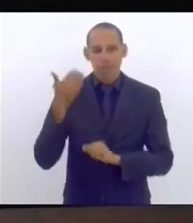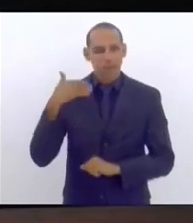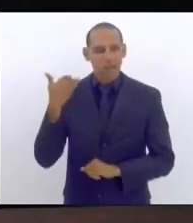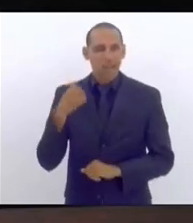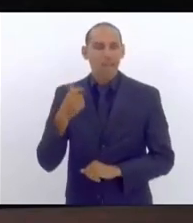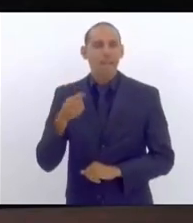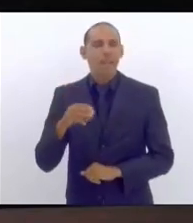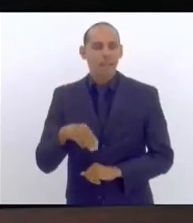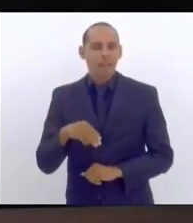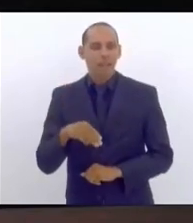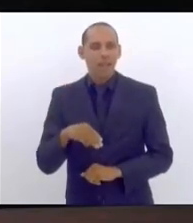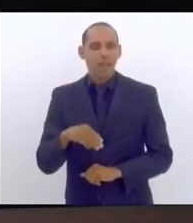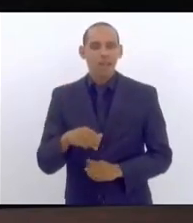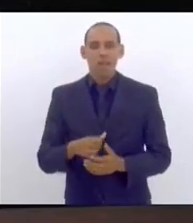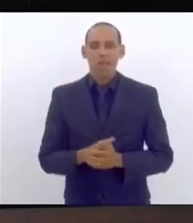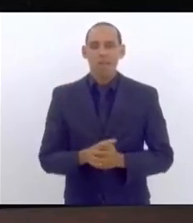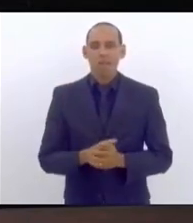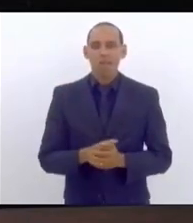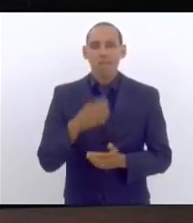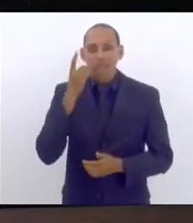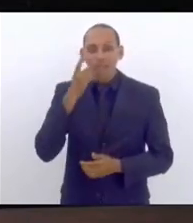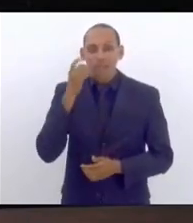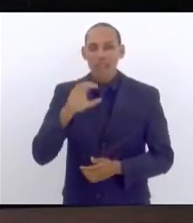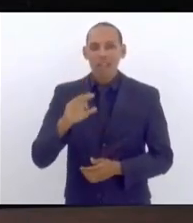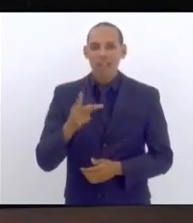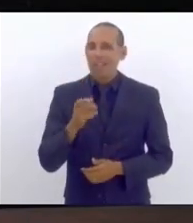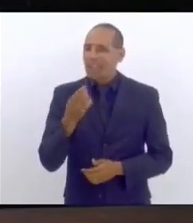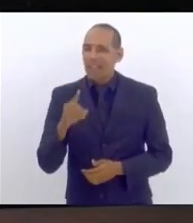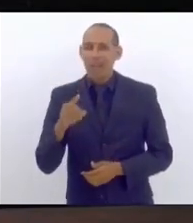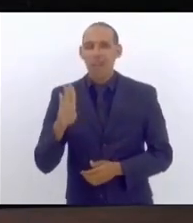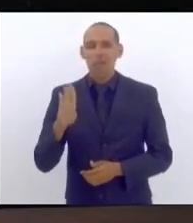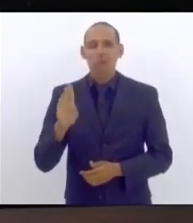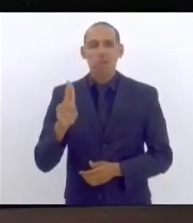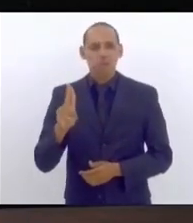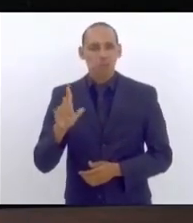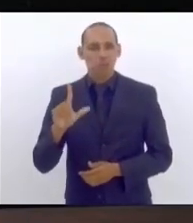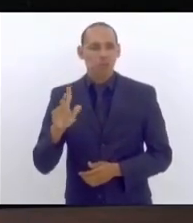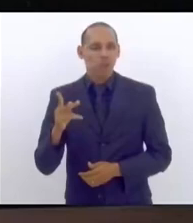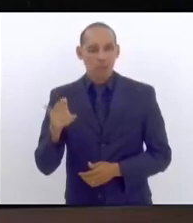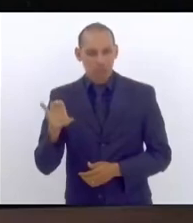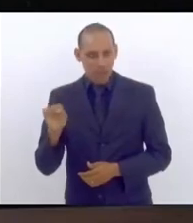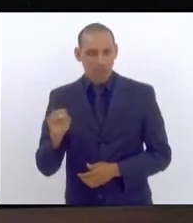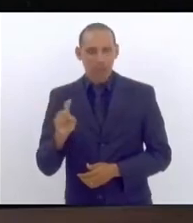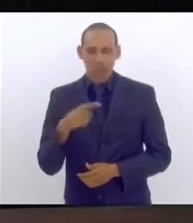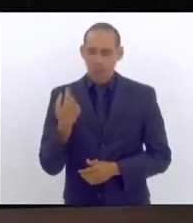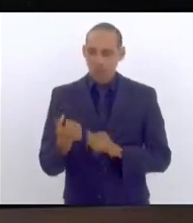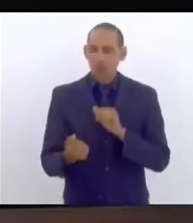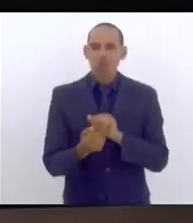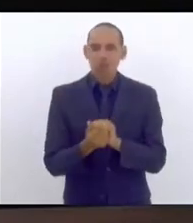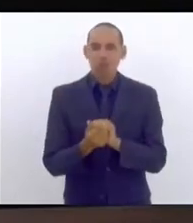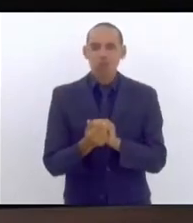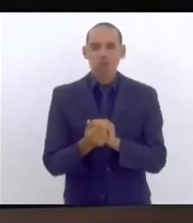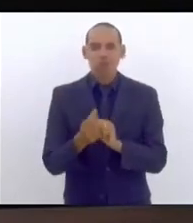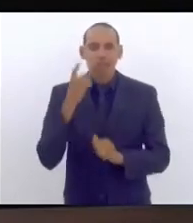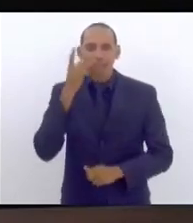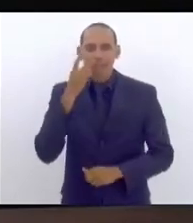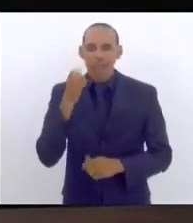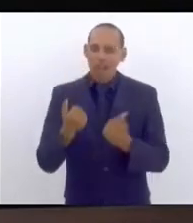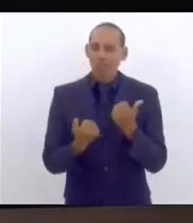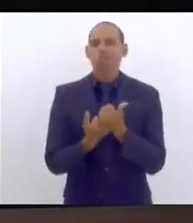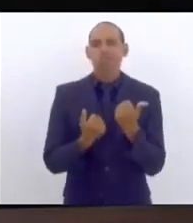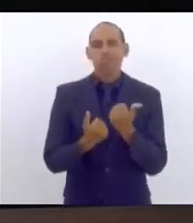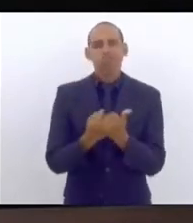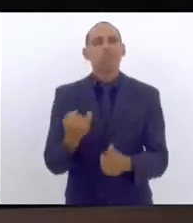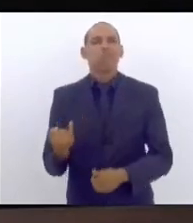momento, deputada Élica, o deputado Chicão Bulhões, que foi deputado conosco e que trouxe sua contribuição